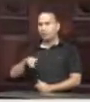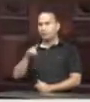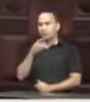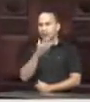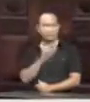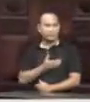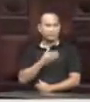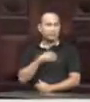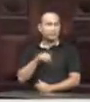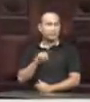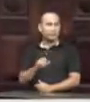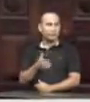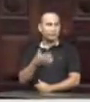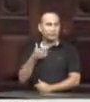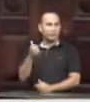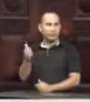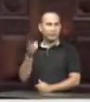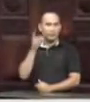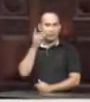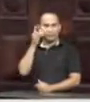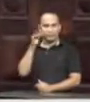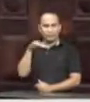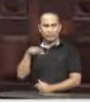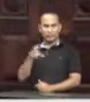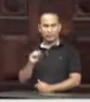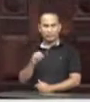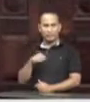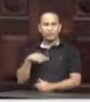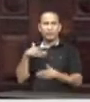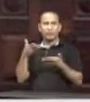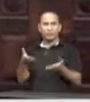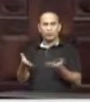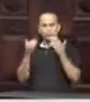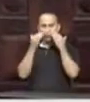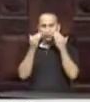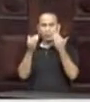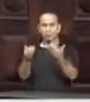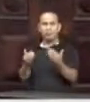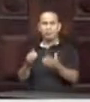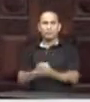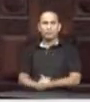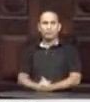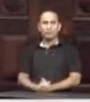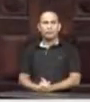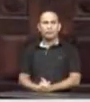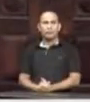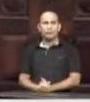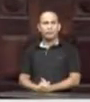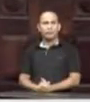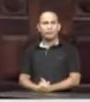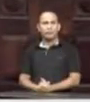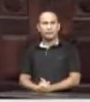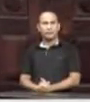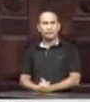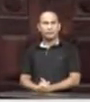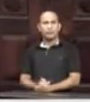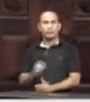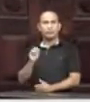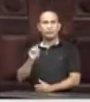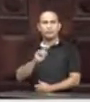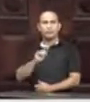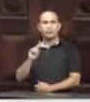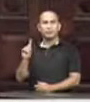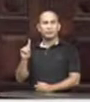que é melhor, deputado Fábio, é que ele agora vai apresentar as mazelas. O que que não